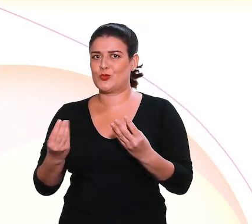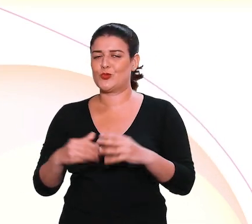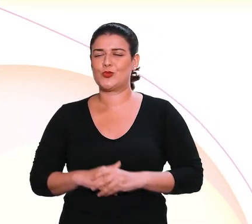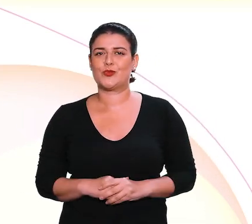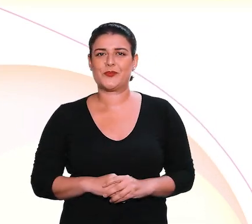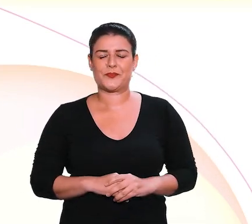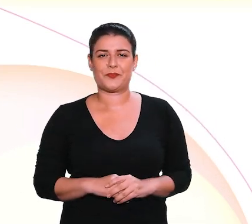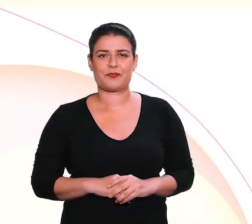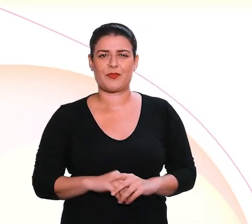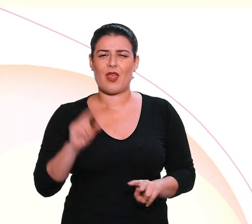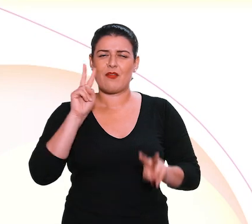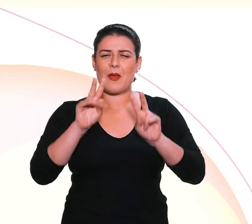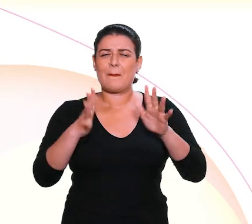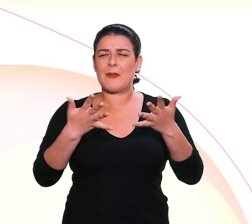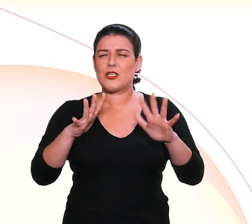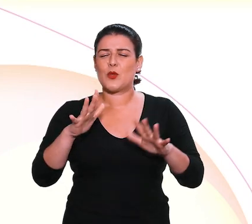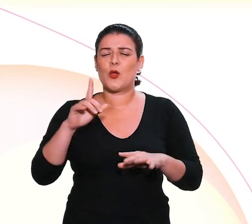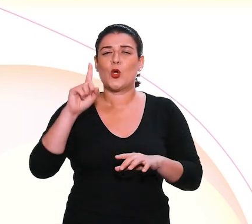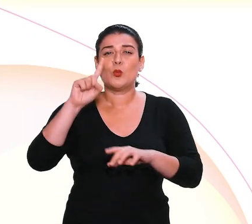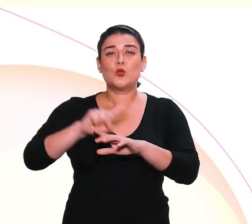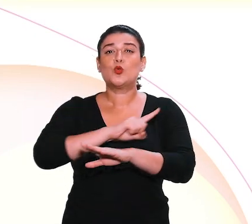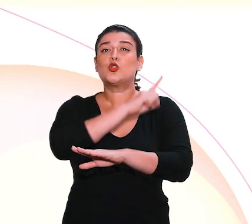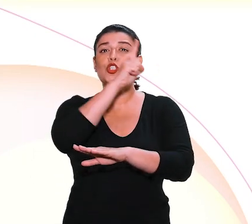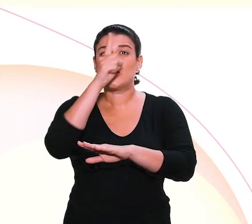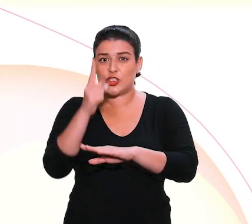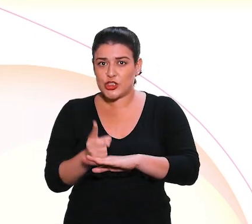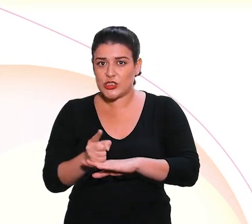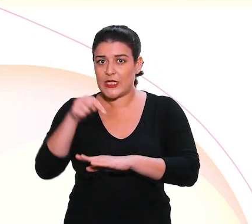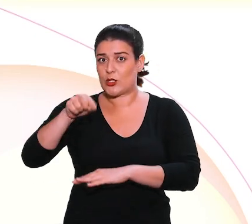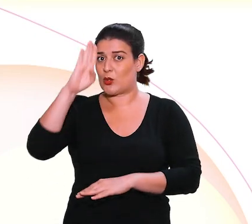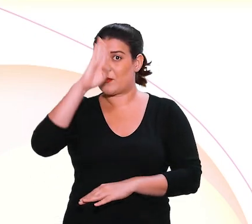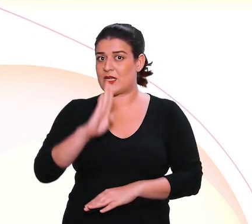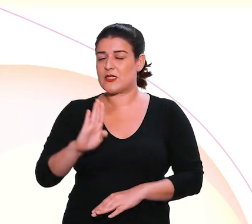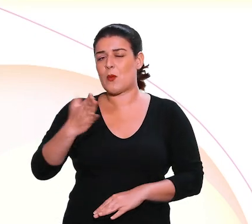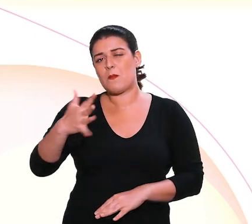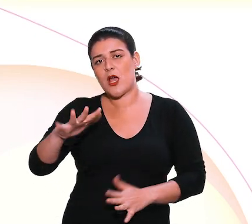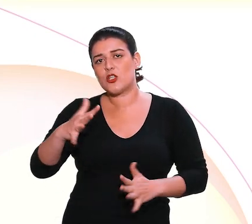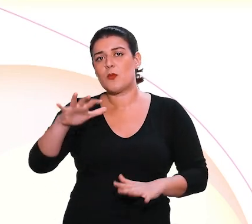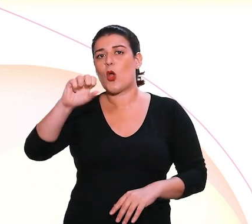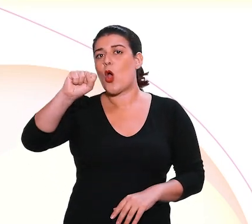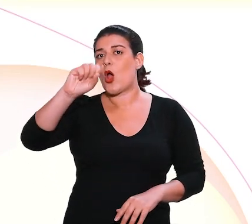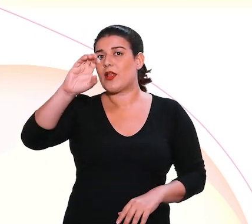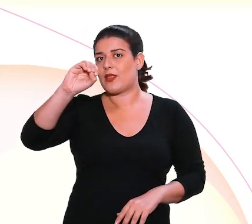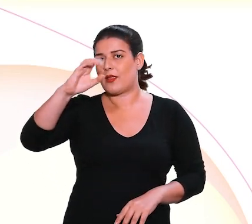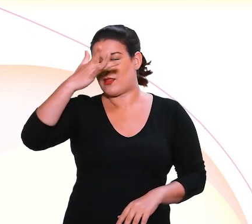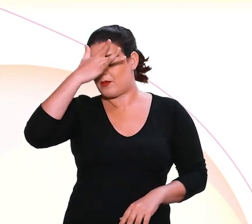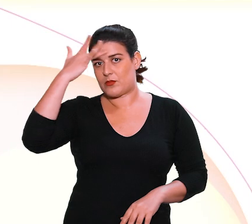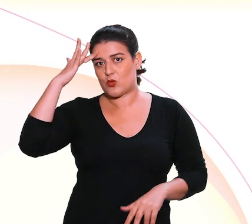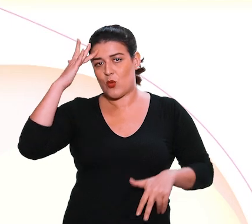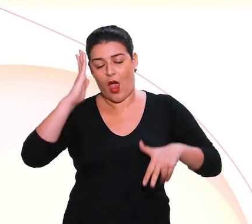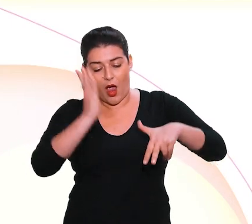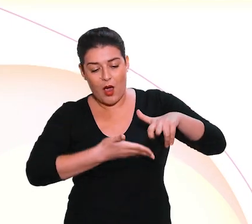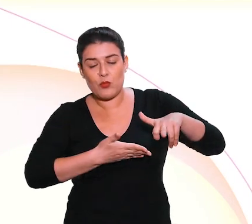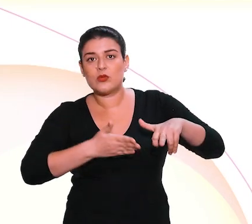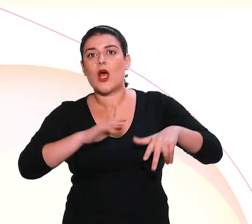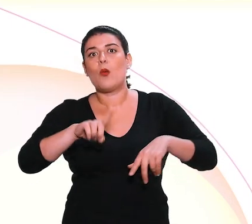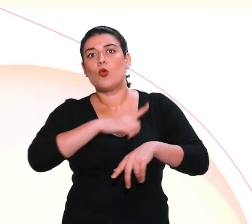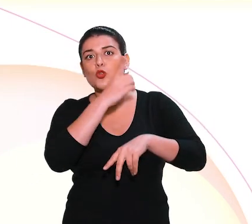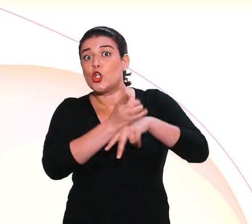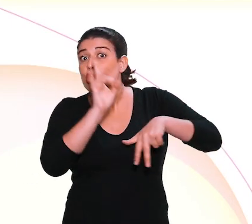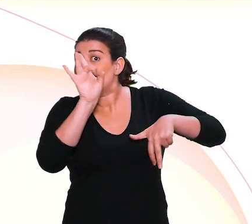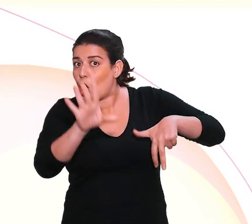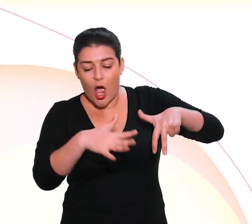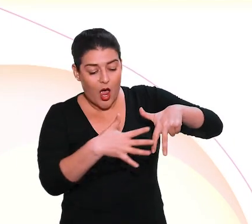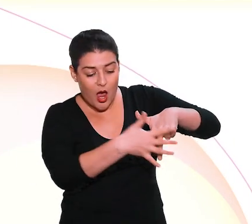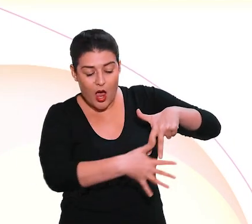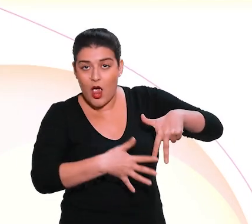for ver uma média diária, no Brasil, praticamente 80 pessoas são amputadas por dia somente em membros